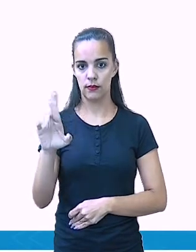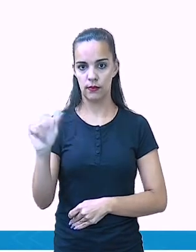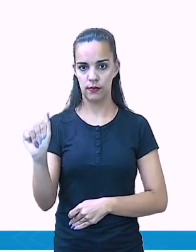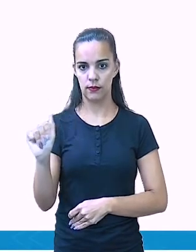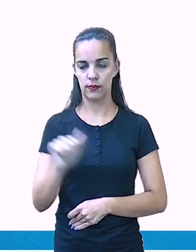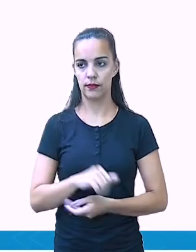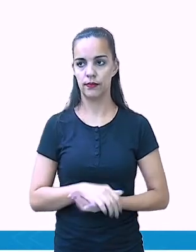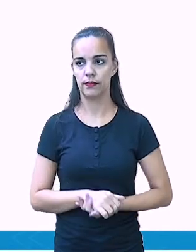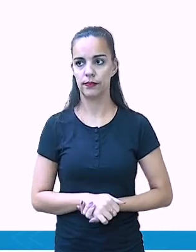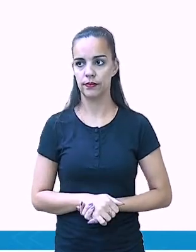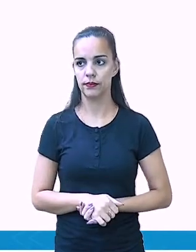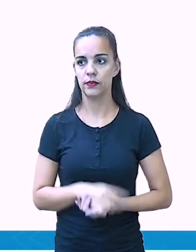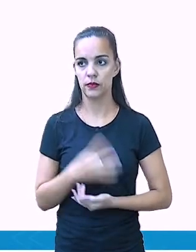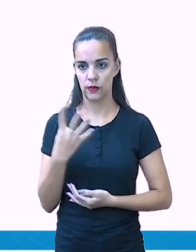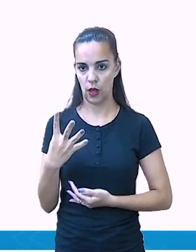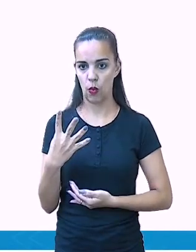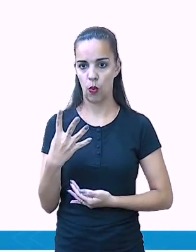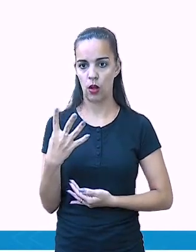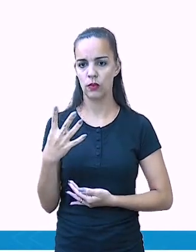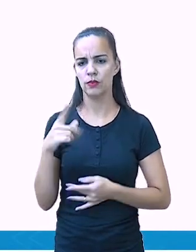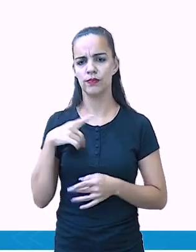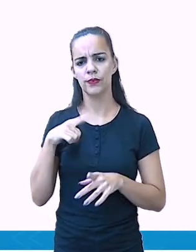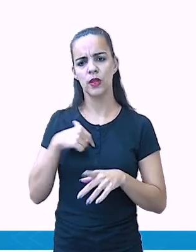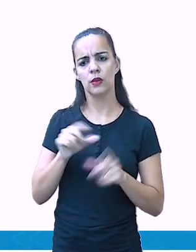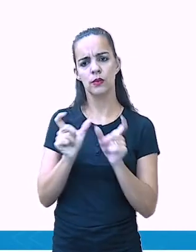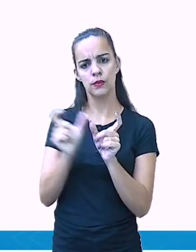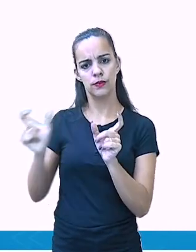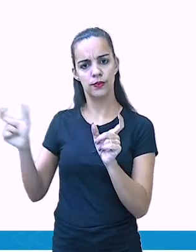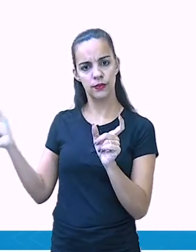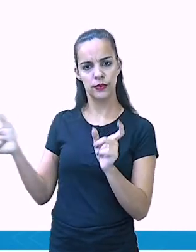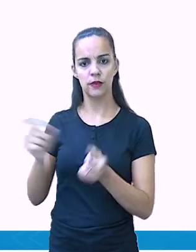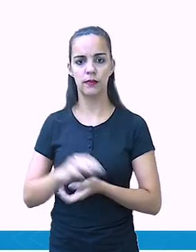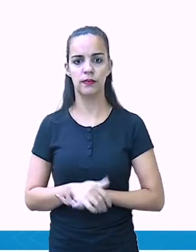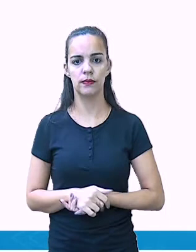Pra-te-lei-ra. 4 sílabas, então ela é uma polissílaba.